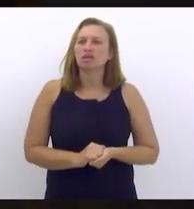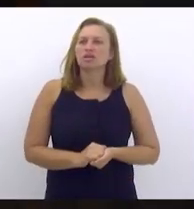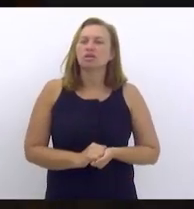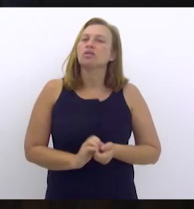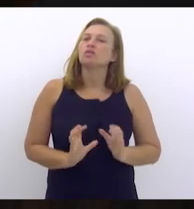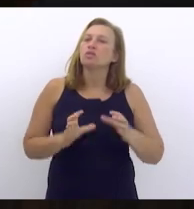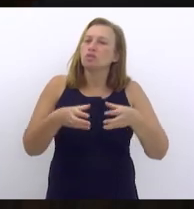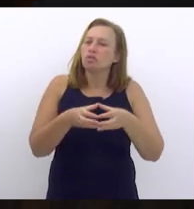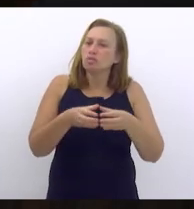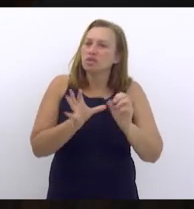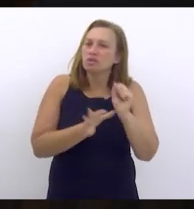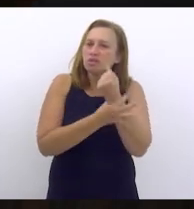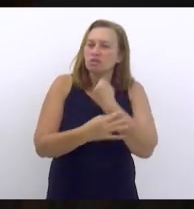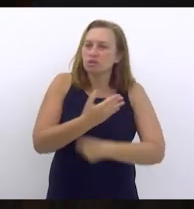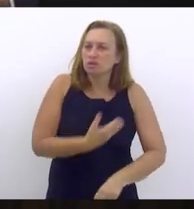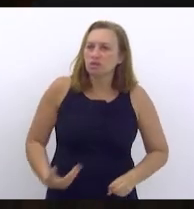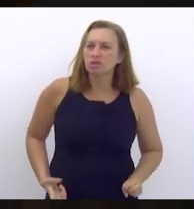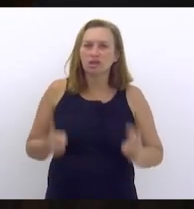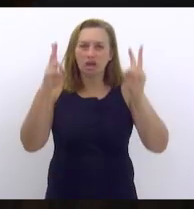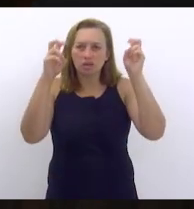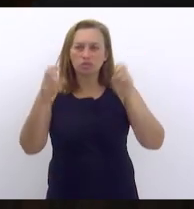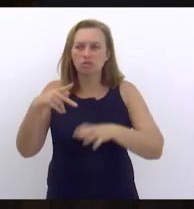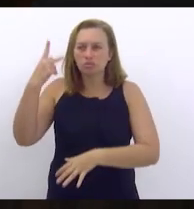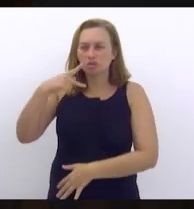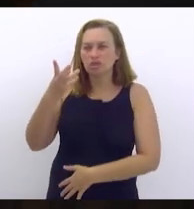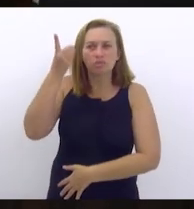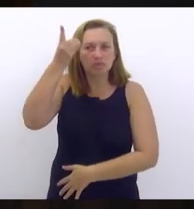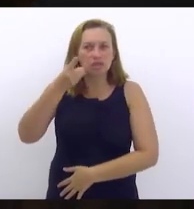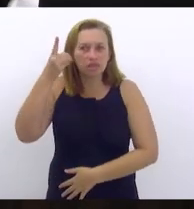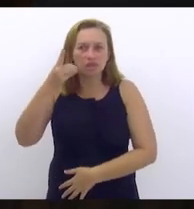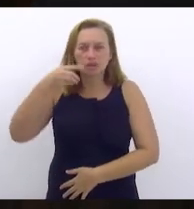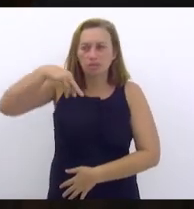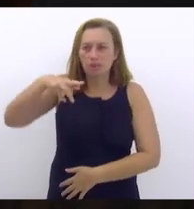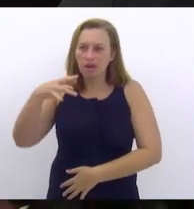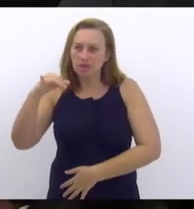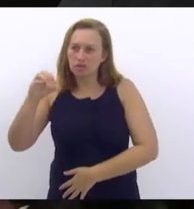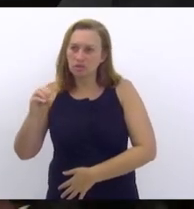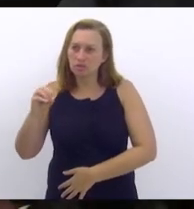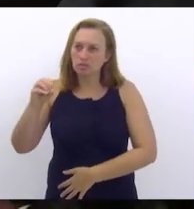pela Comissão de Segurança Pública e Assuntos de Polícia, deputado Márcio Gualberto.